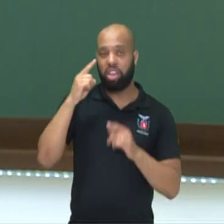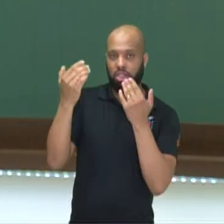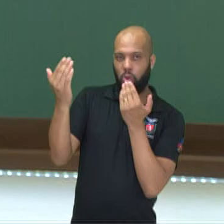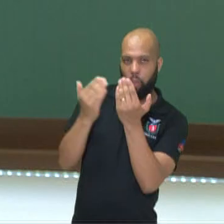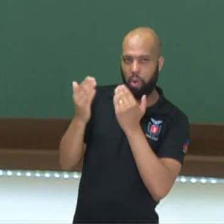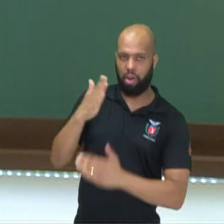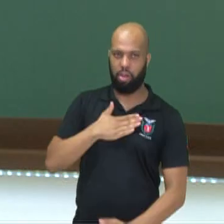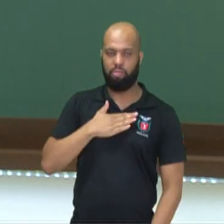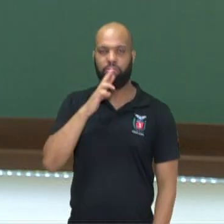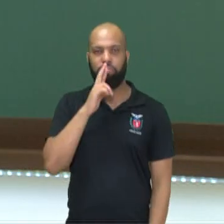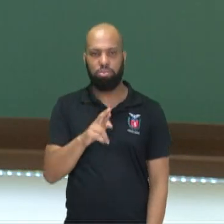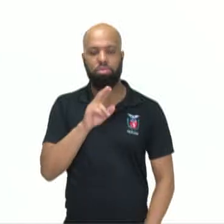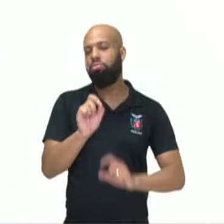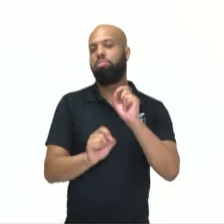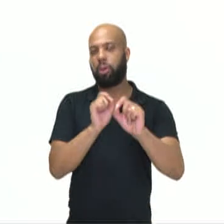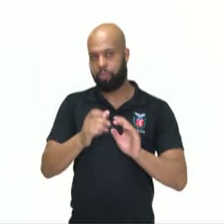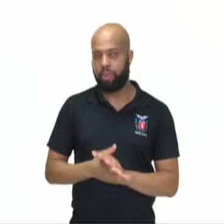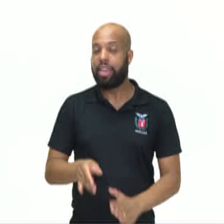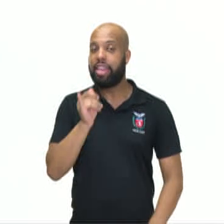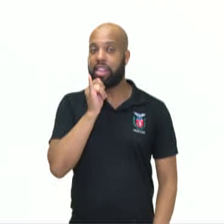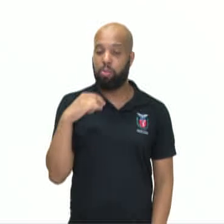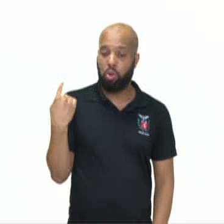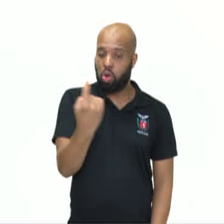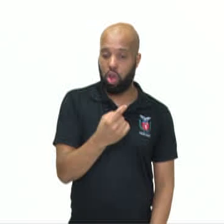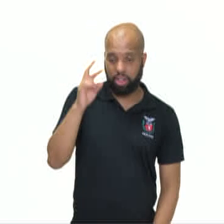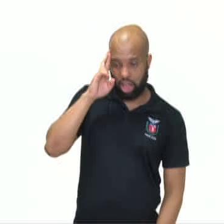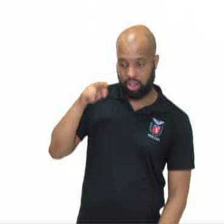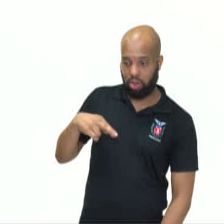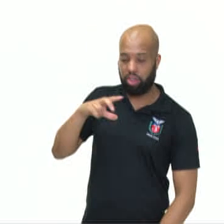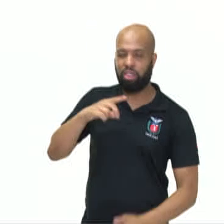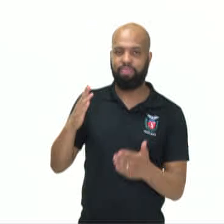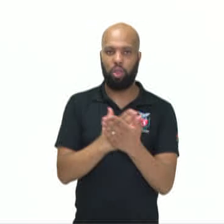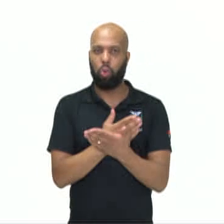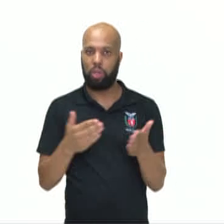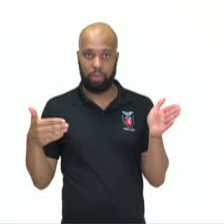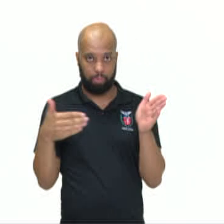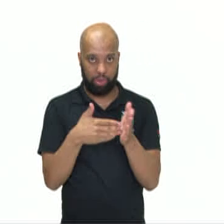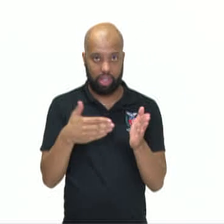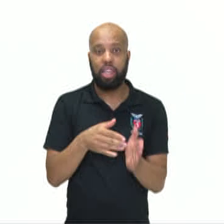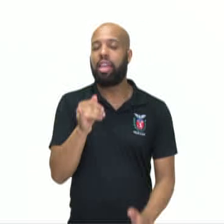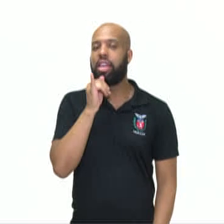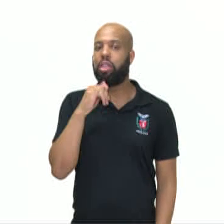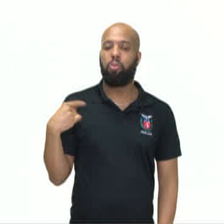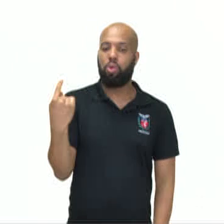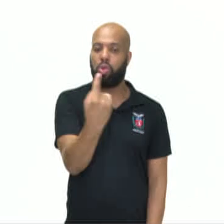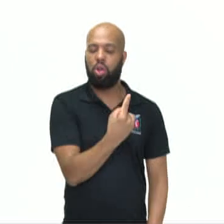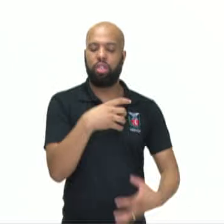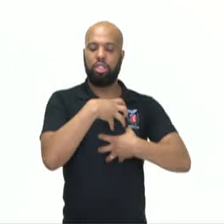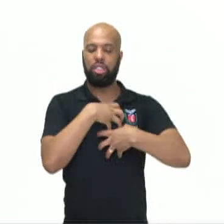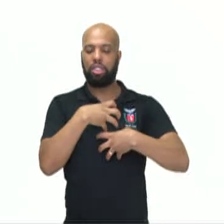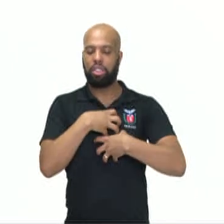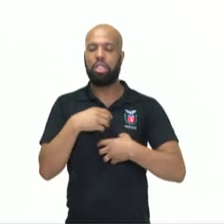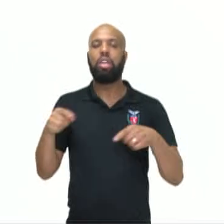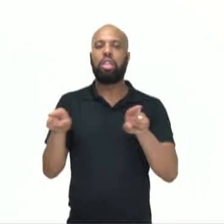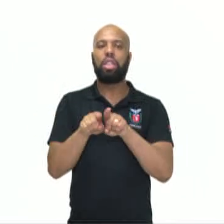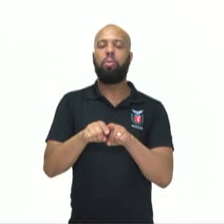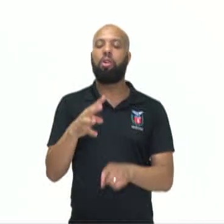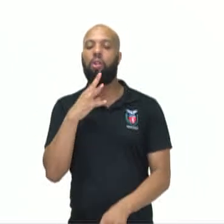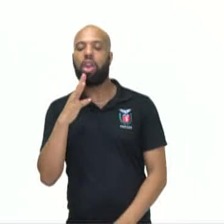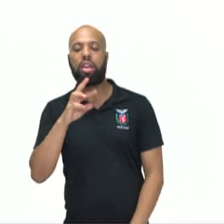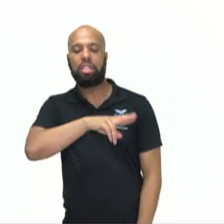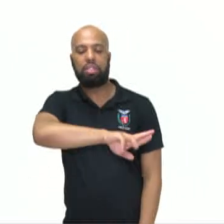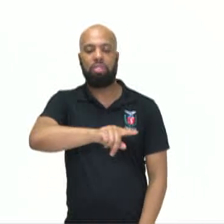refletir sobre o fato de que a nossa razão tem alguns limites e que, por mais que a gente sinta poder conhecer